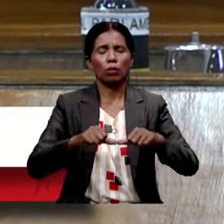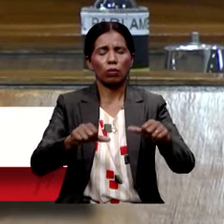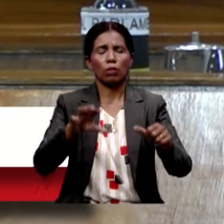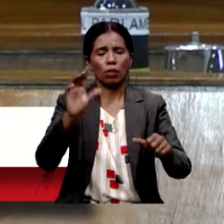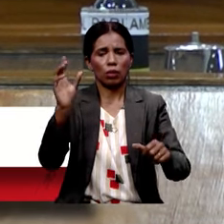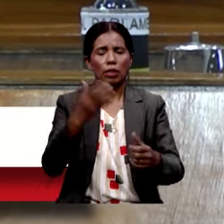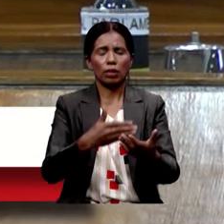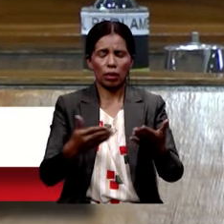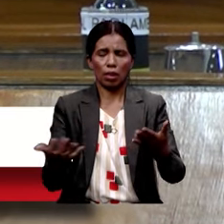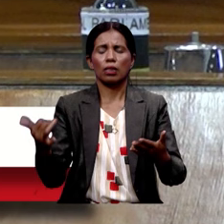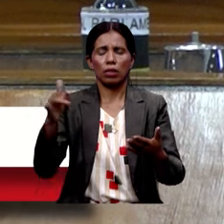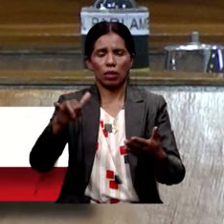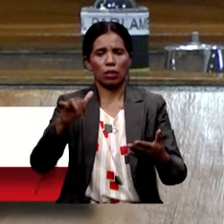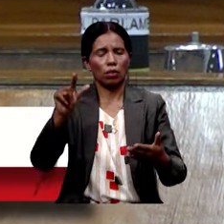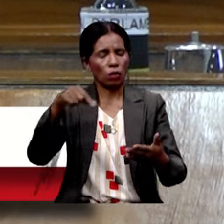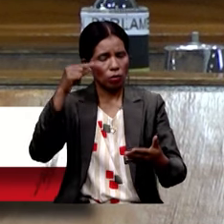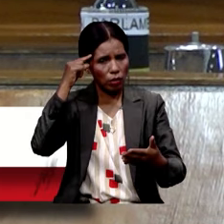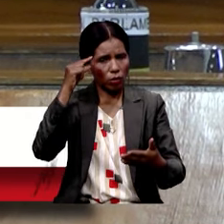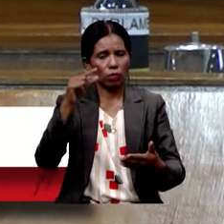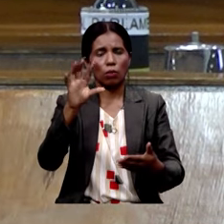lio si Ministério Petróleo,